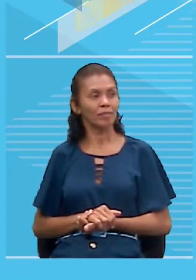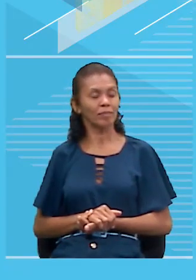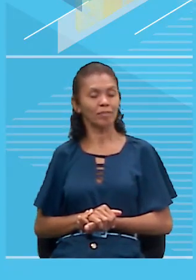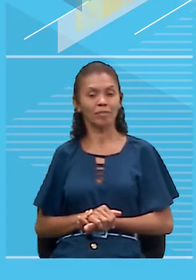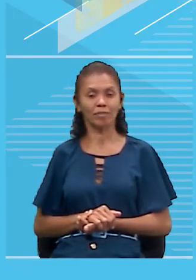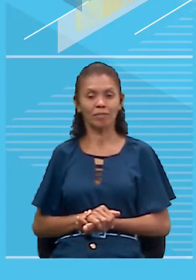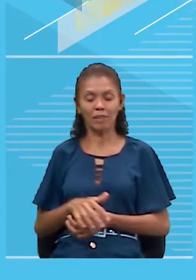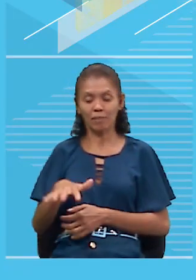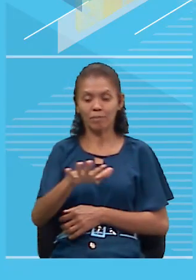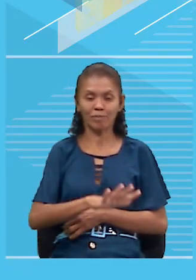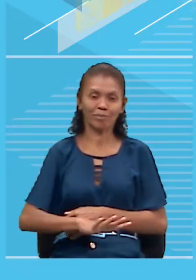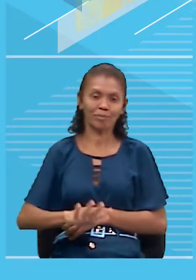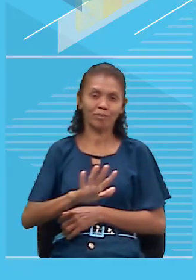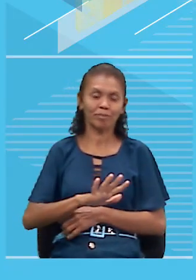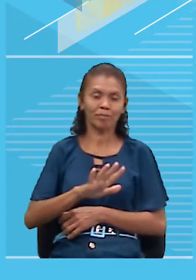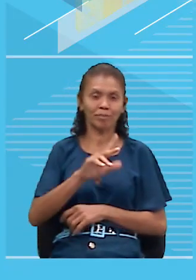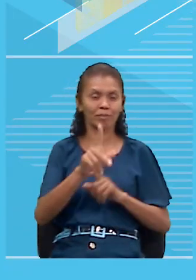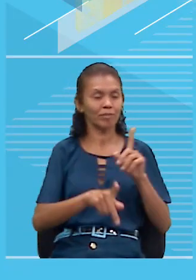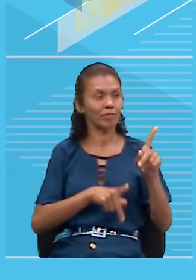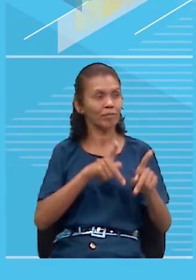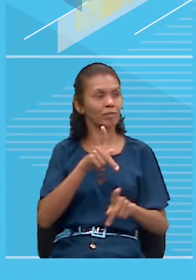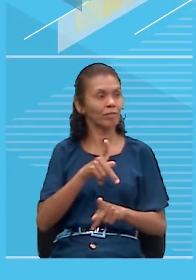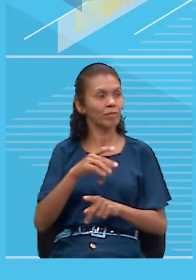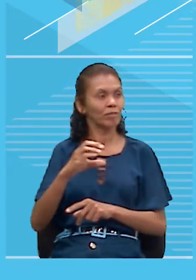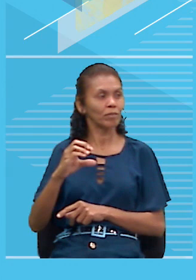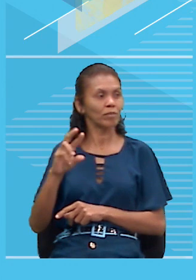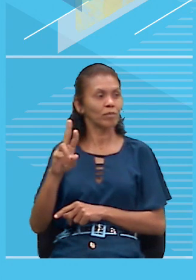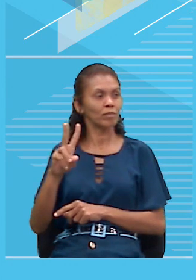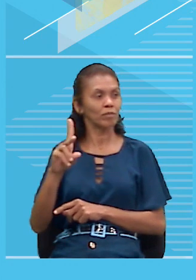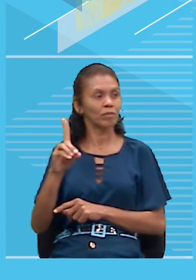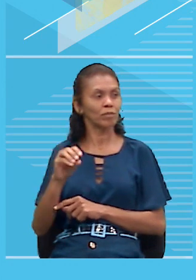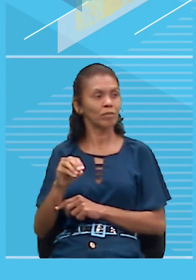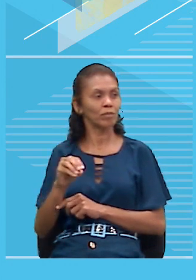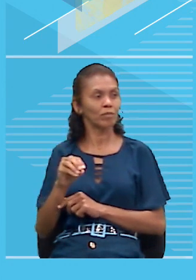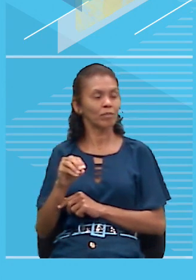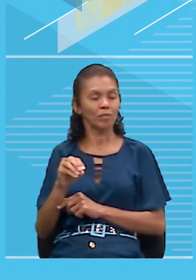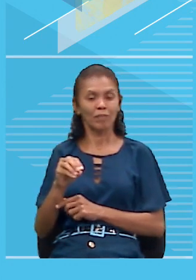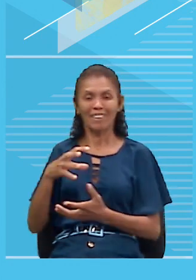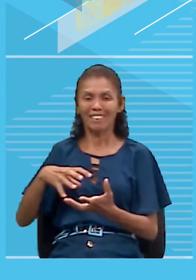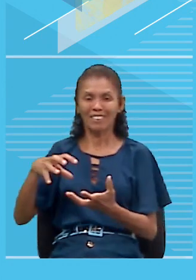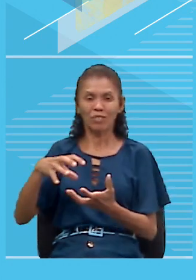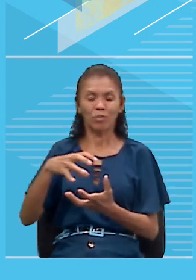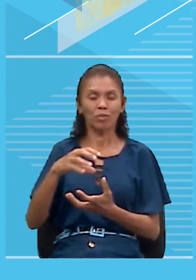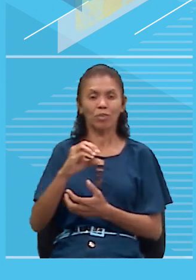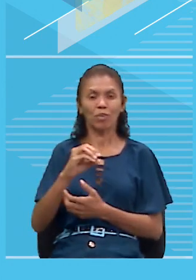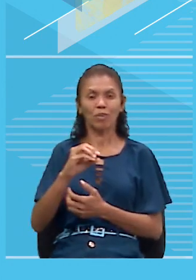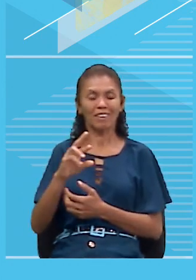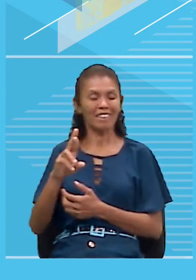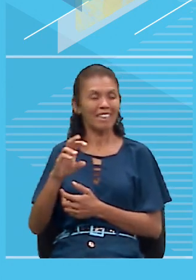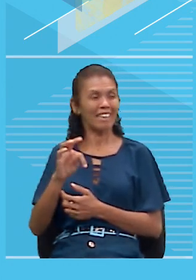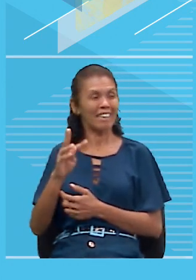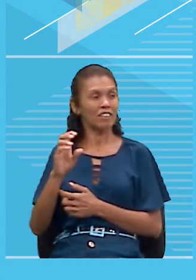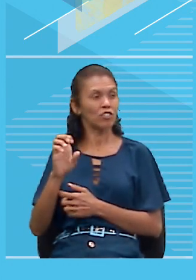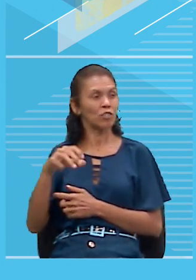local do povo curdo é o coração do Oriente Médio é o local que eles querem viu